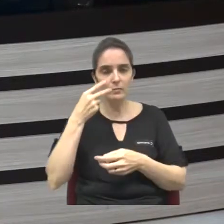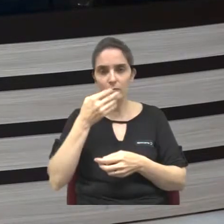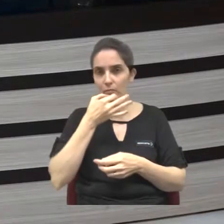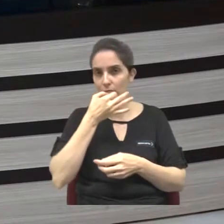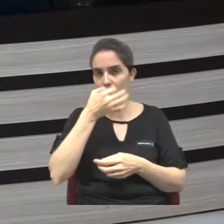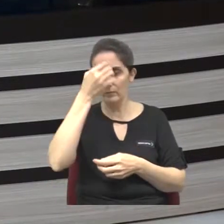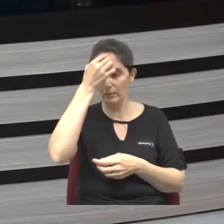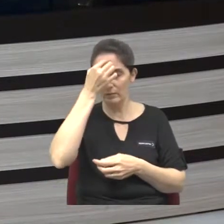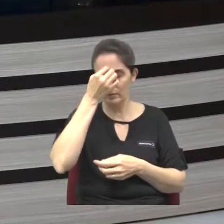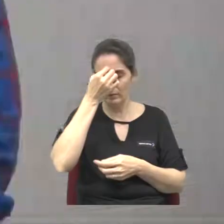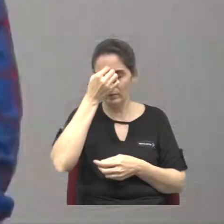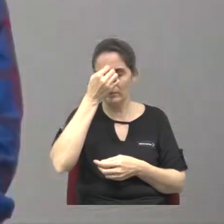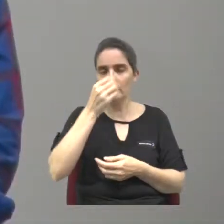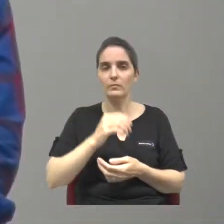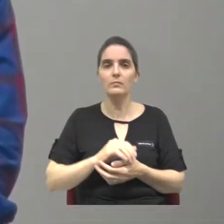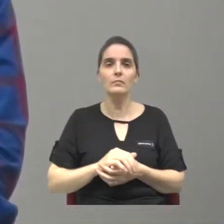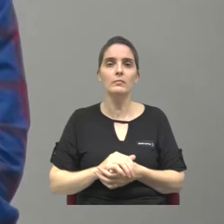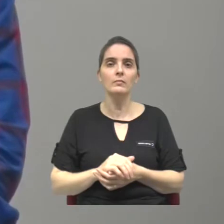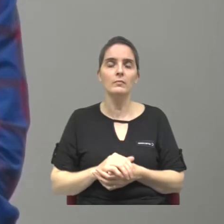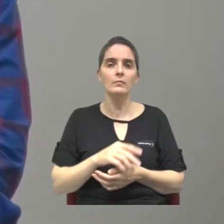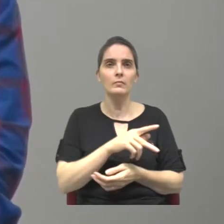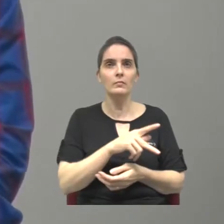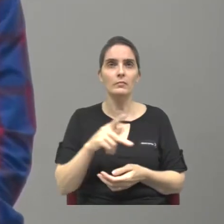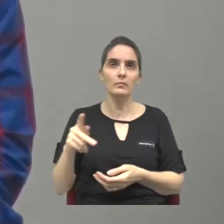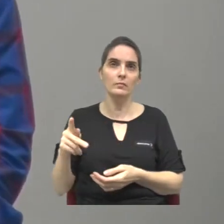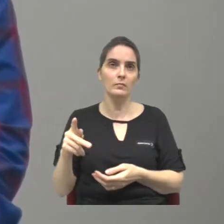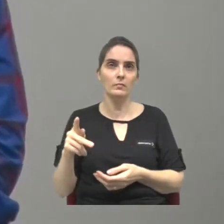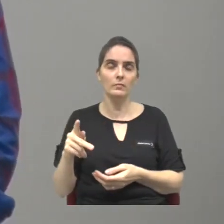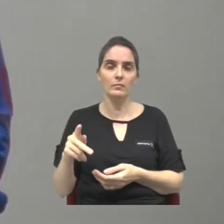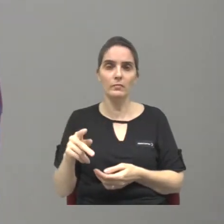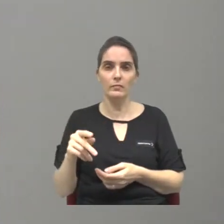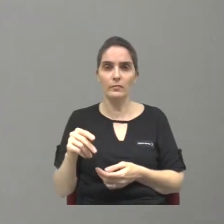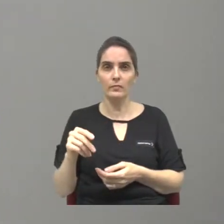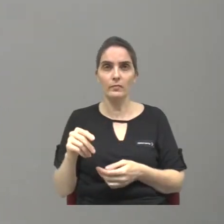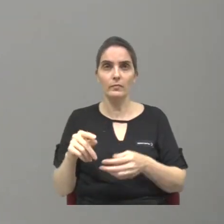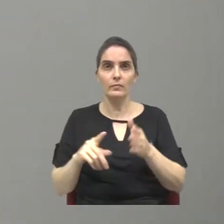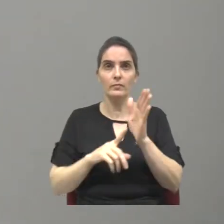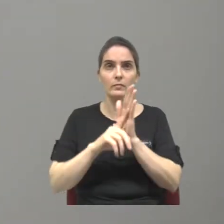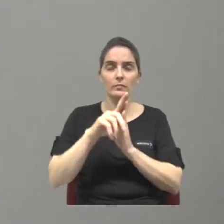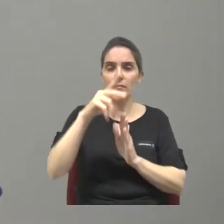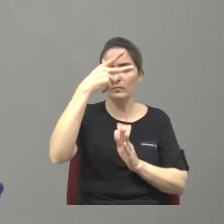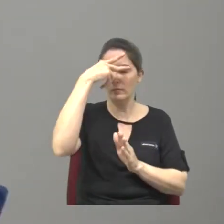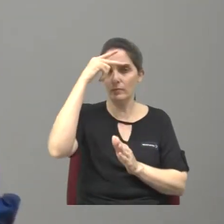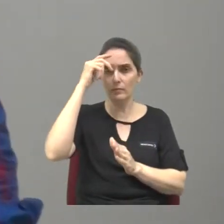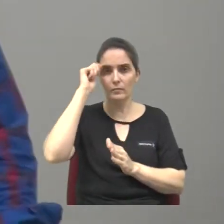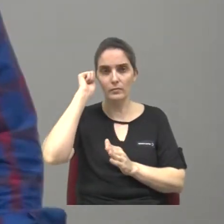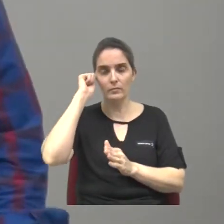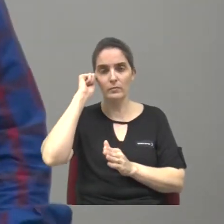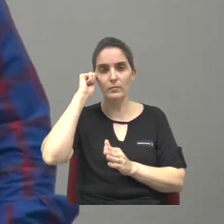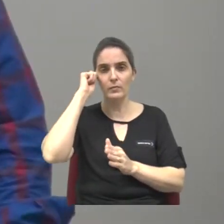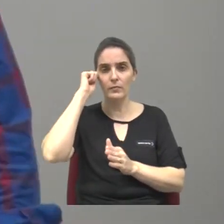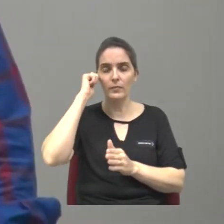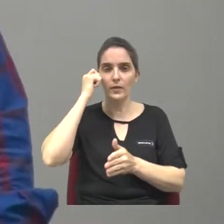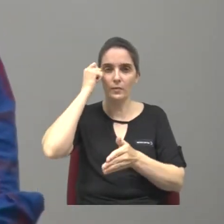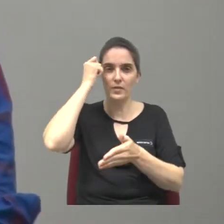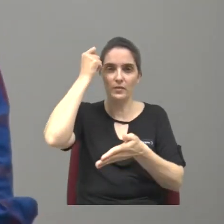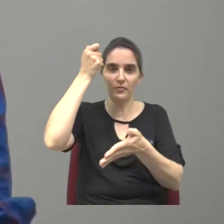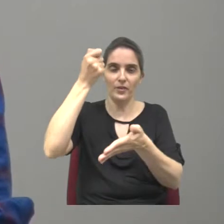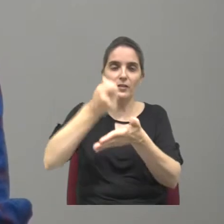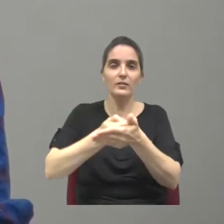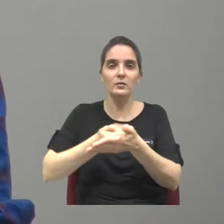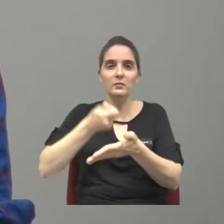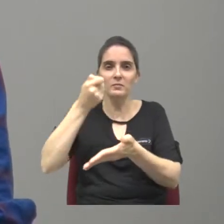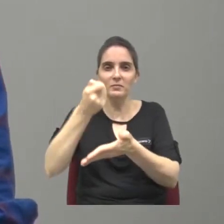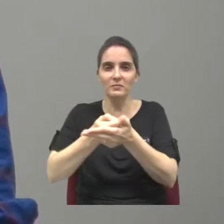Rafael Camargo. Presidente, eu faço esse requerimento ao Executivo cobrando uma ação enérgica e efetiva por parte da